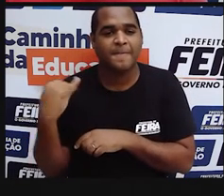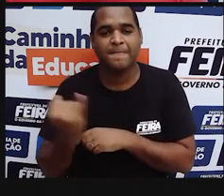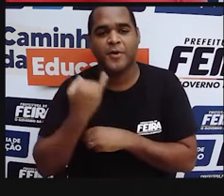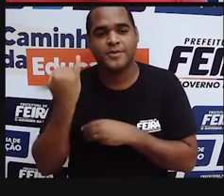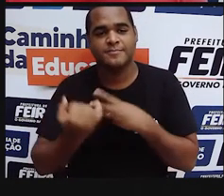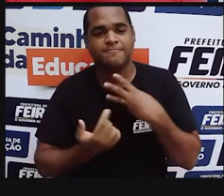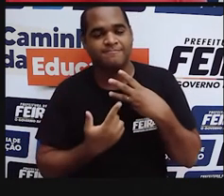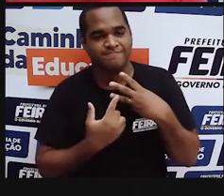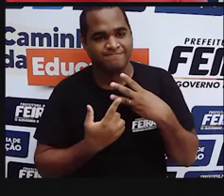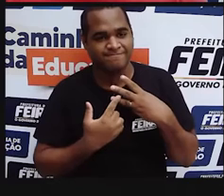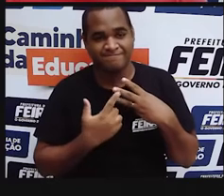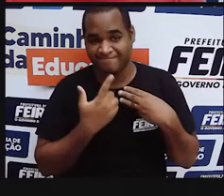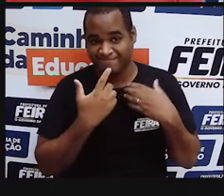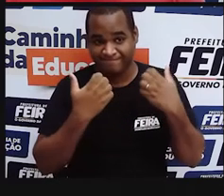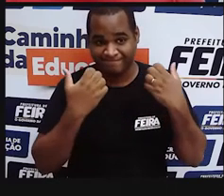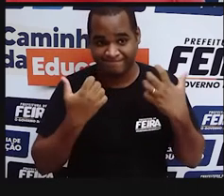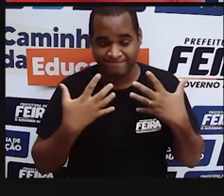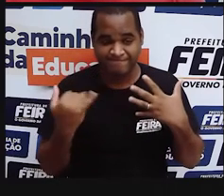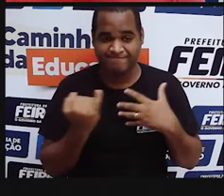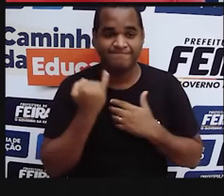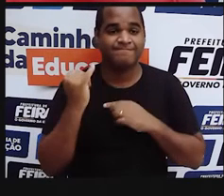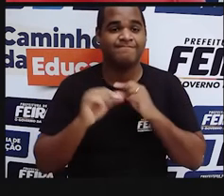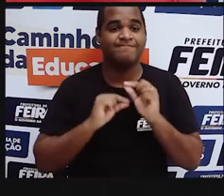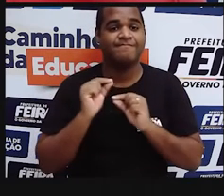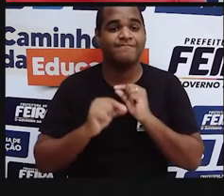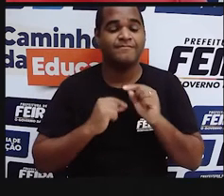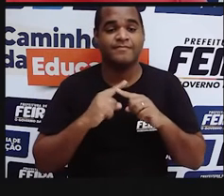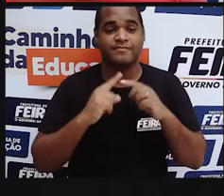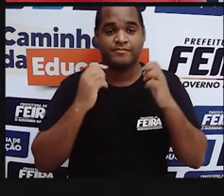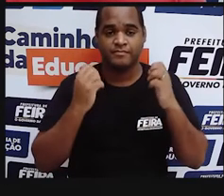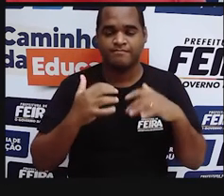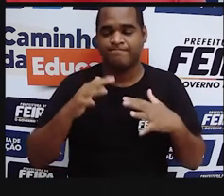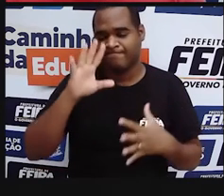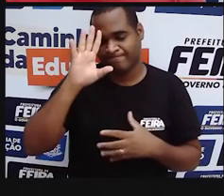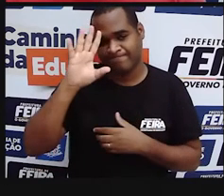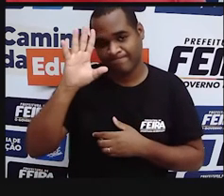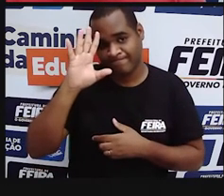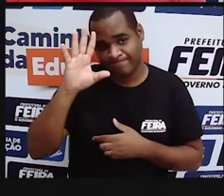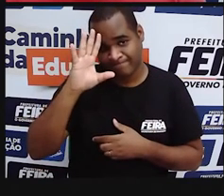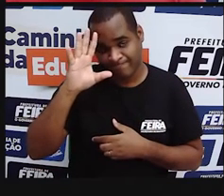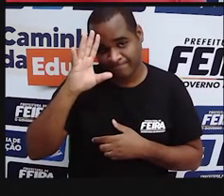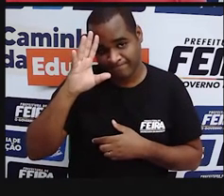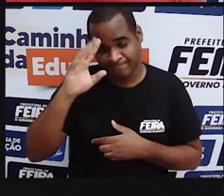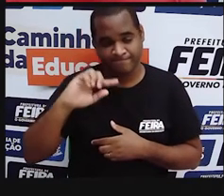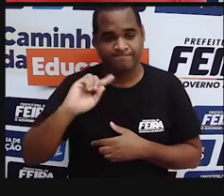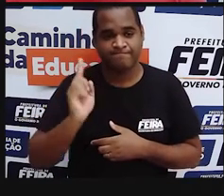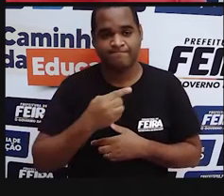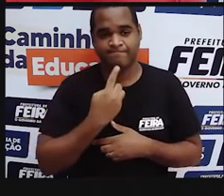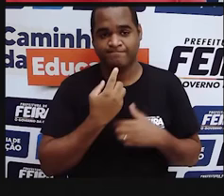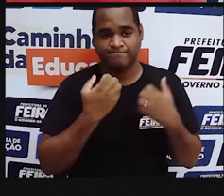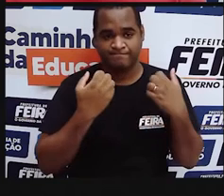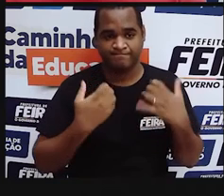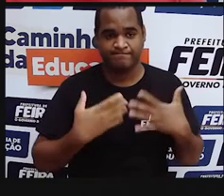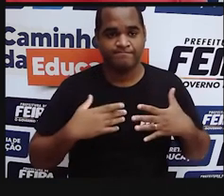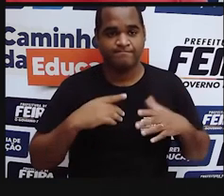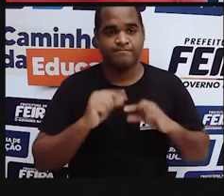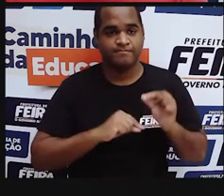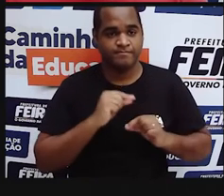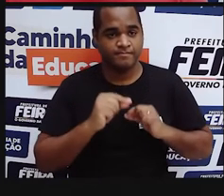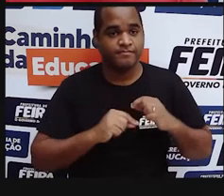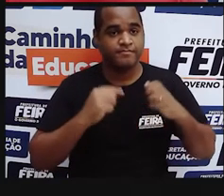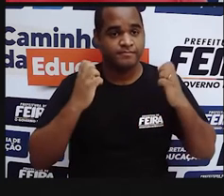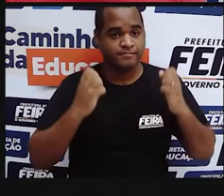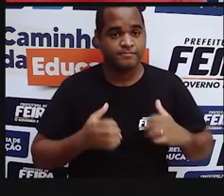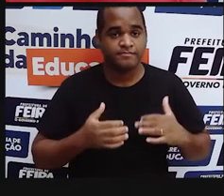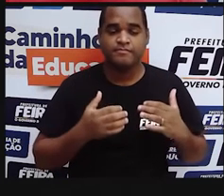que é o ponto mais importante, que é onde eu quero chegar com vocês, porque ele vai dar a reflexão de que a democracia